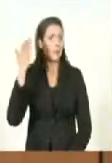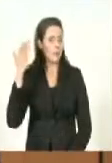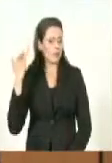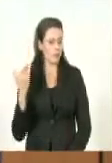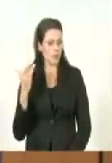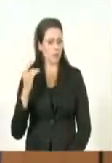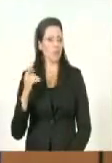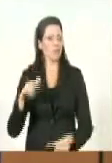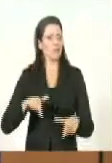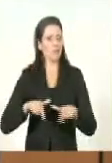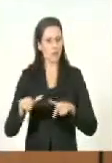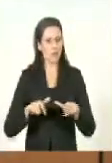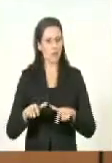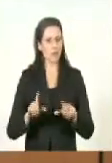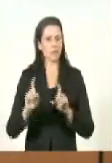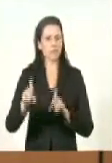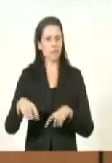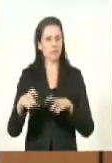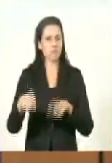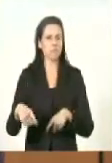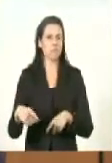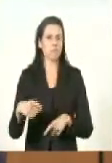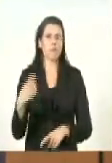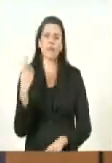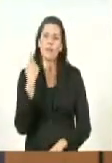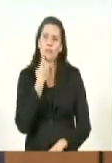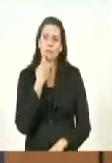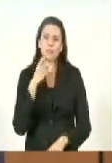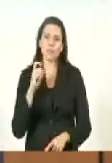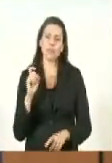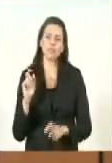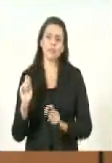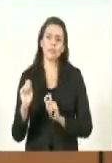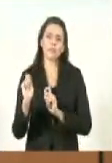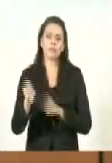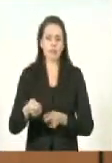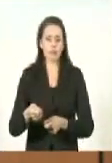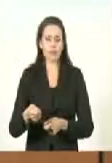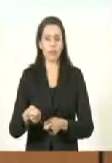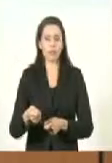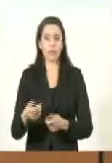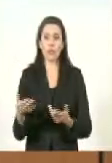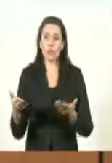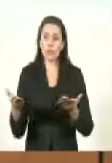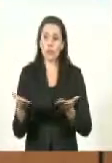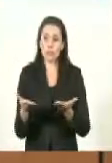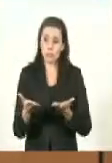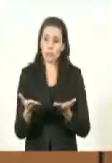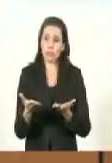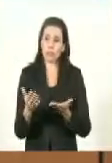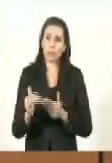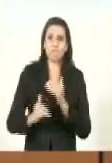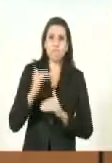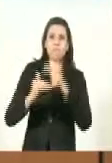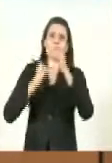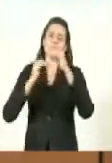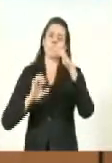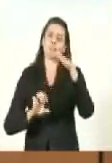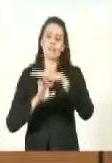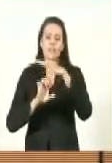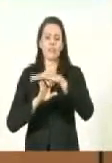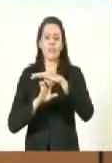setor, produzindo toneladas de pescado, recursos da ordem de mais de 5 milhões de reais por